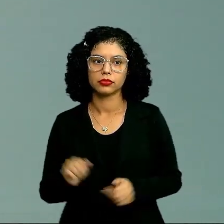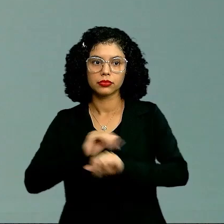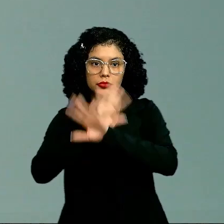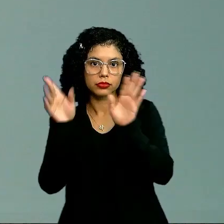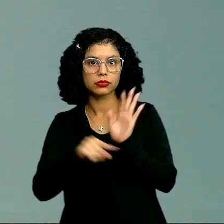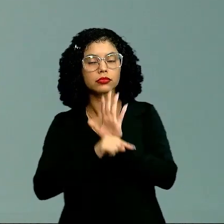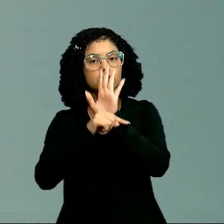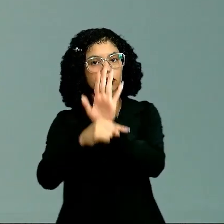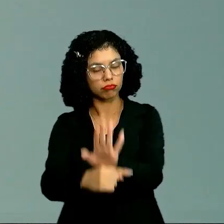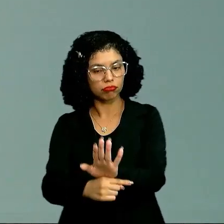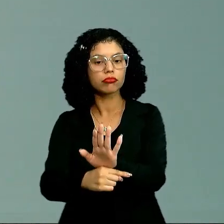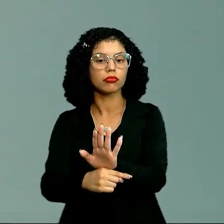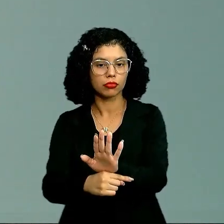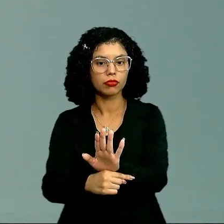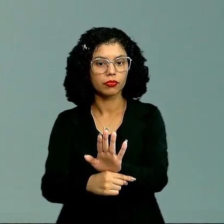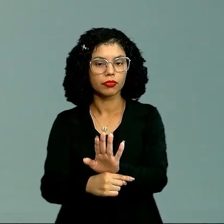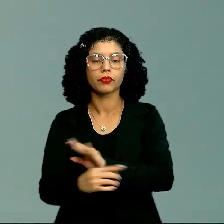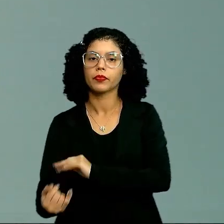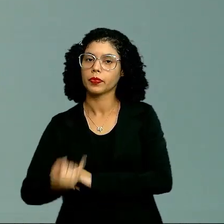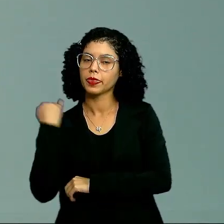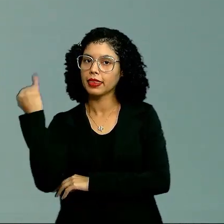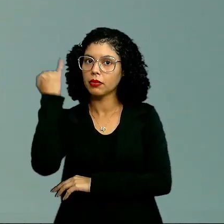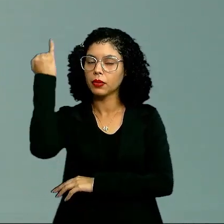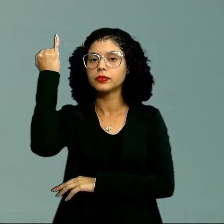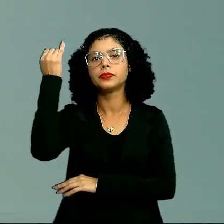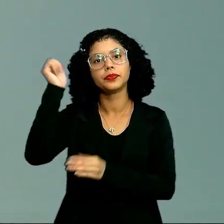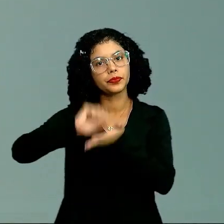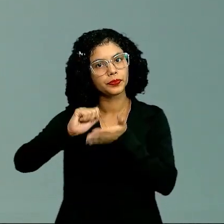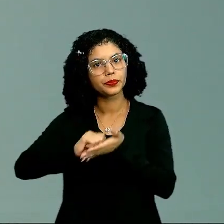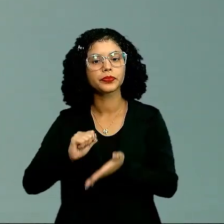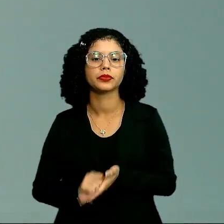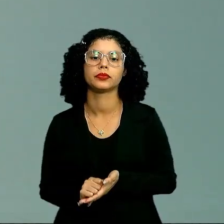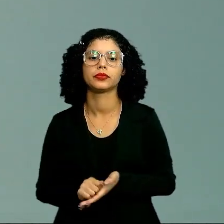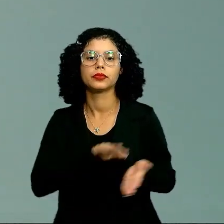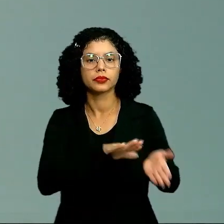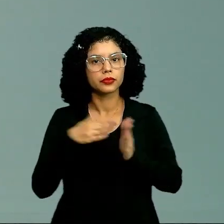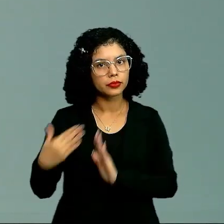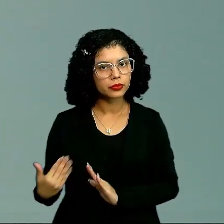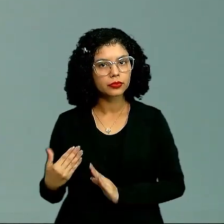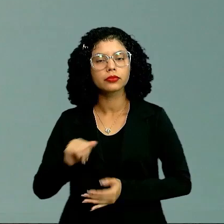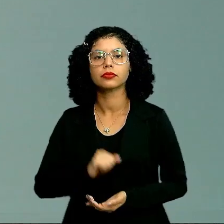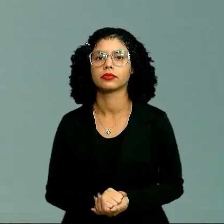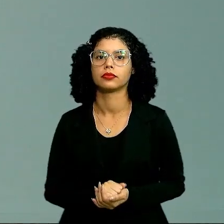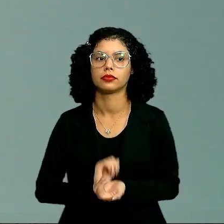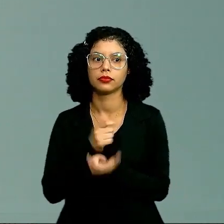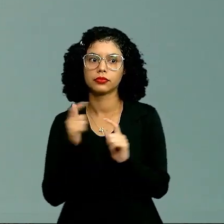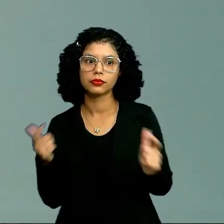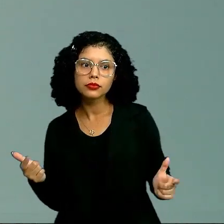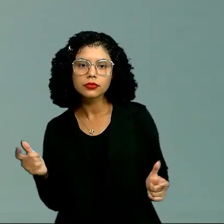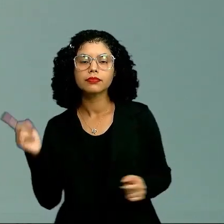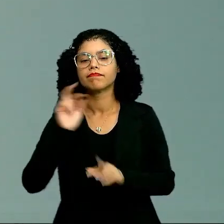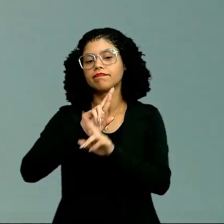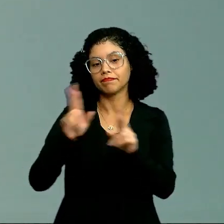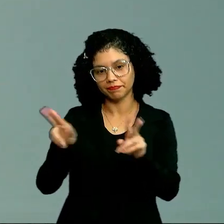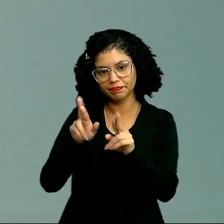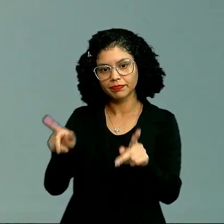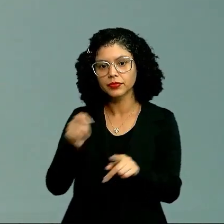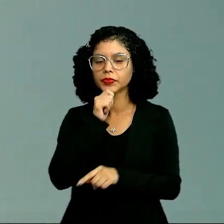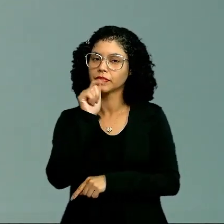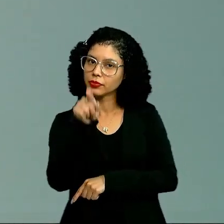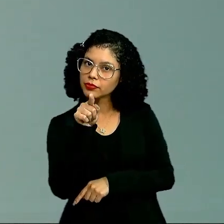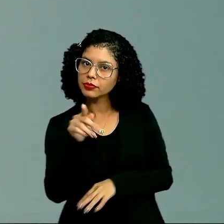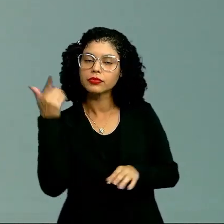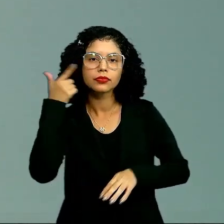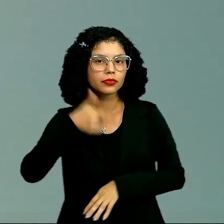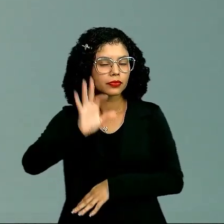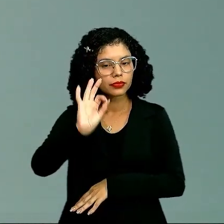de mostrar a importância desse escritor, essa fase, que é uma fase um tanto quanto diferente, e